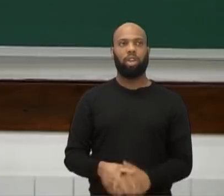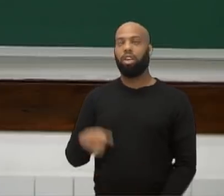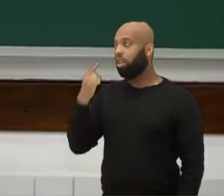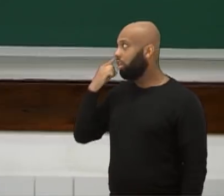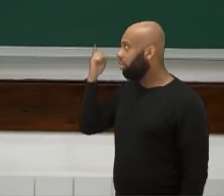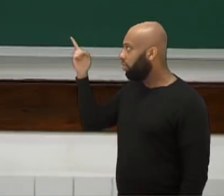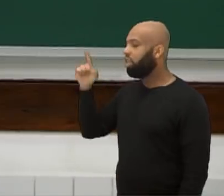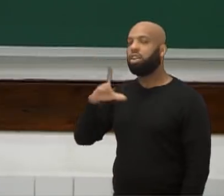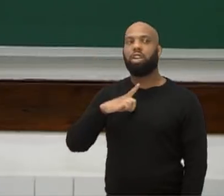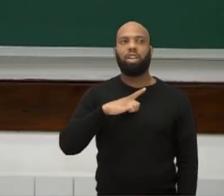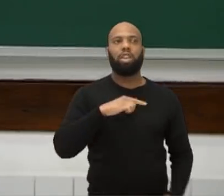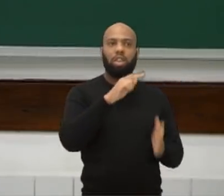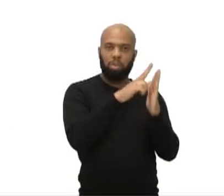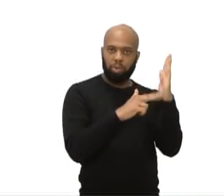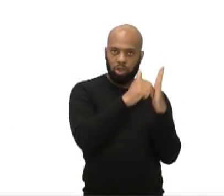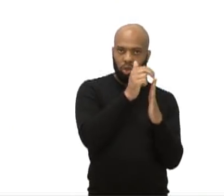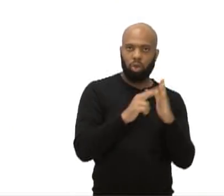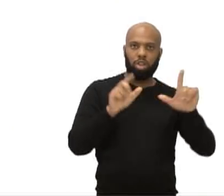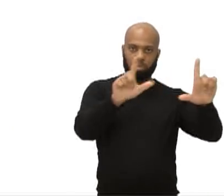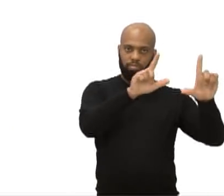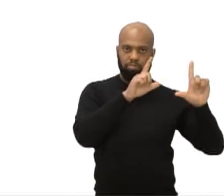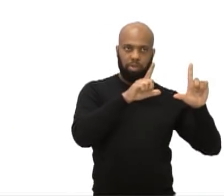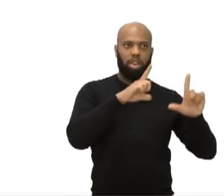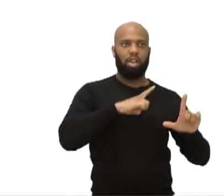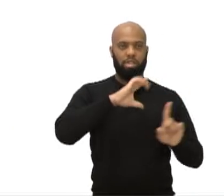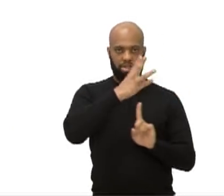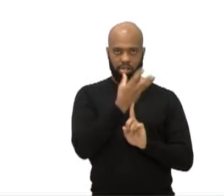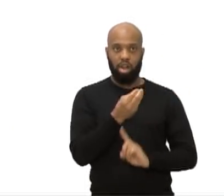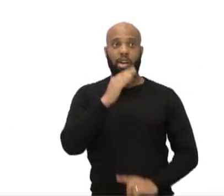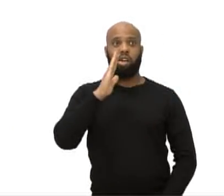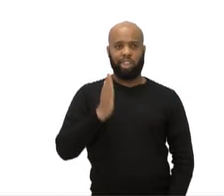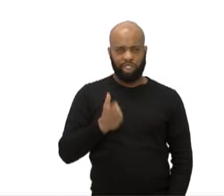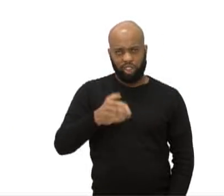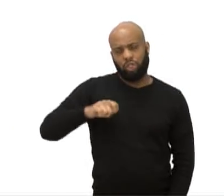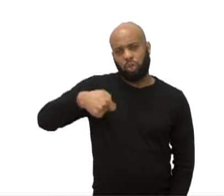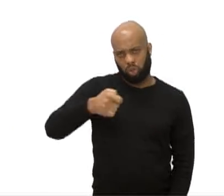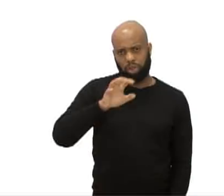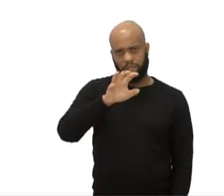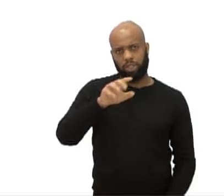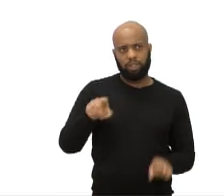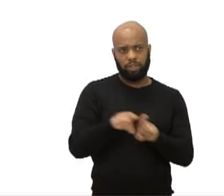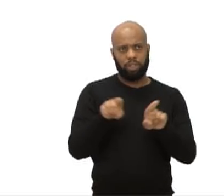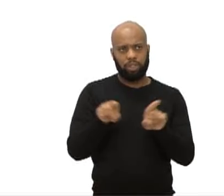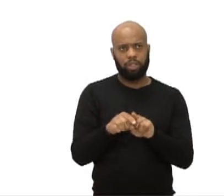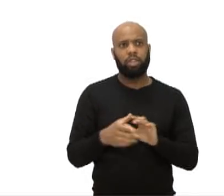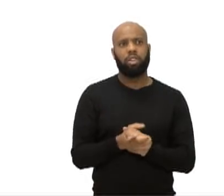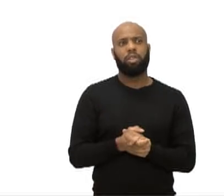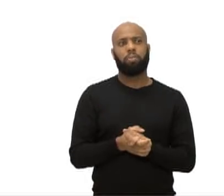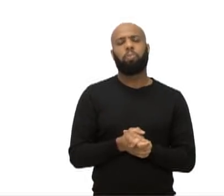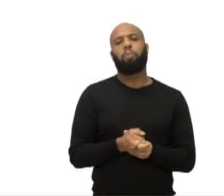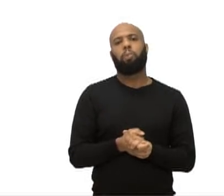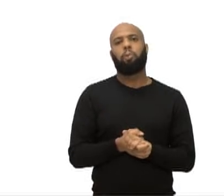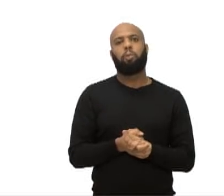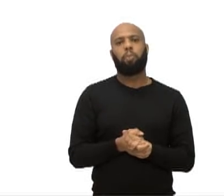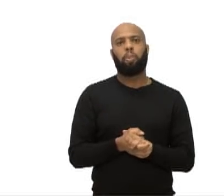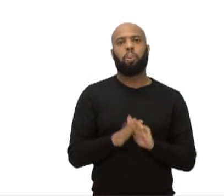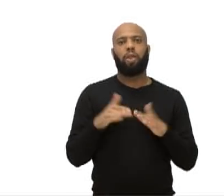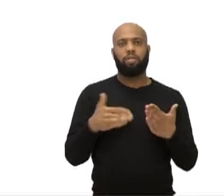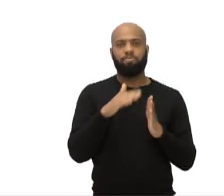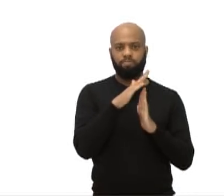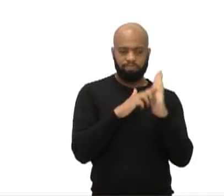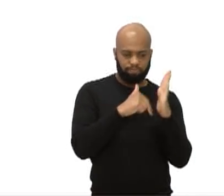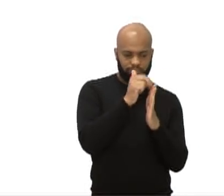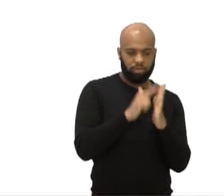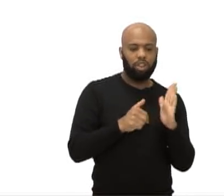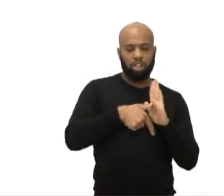Aqui nós temos uma obra de um artista já visto aqui, ou melhor, obras de um artista